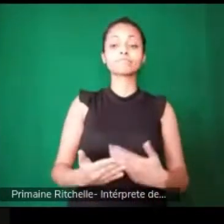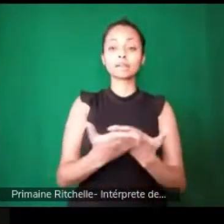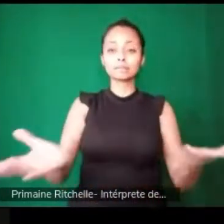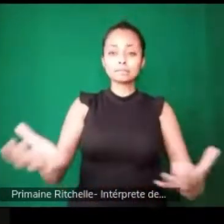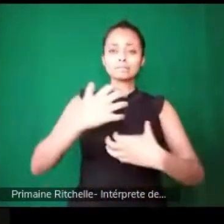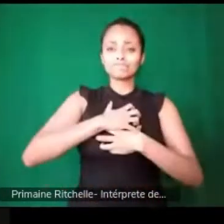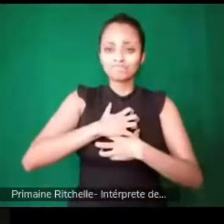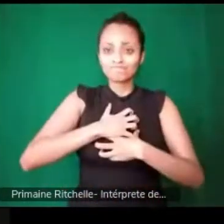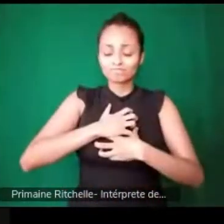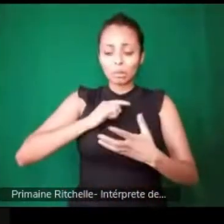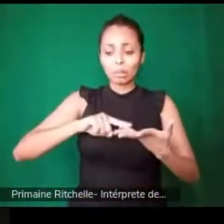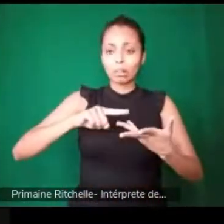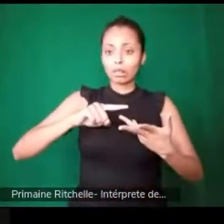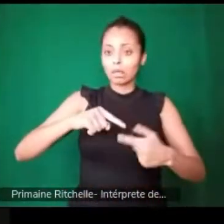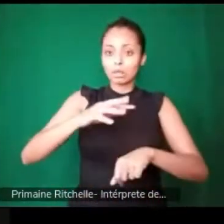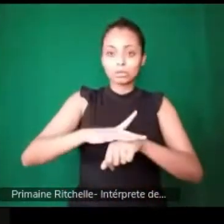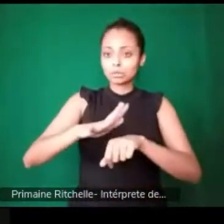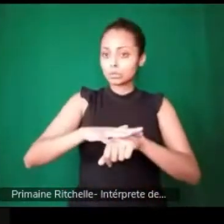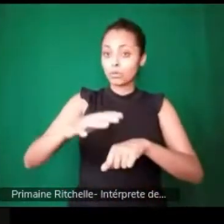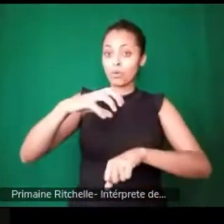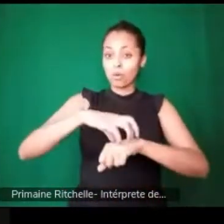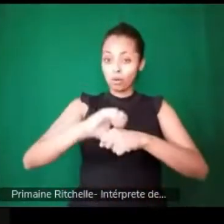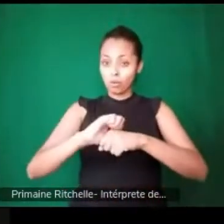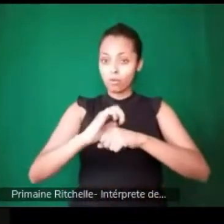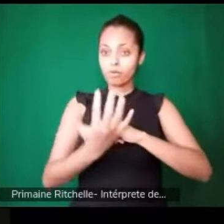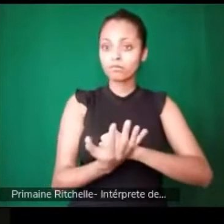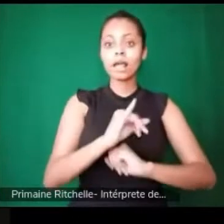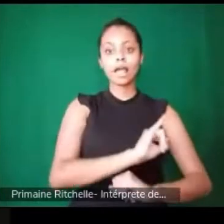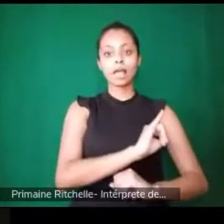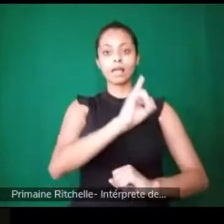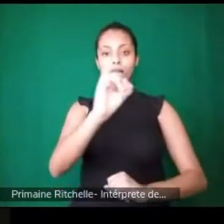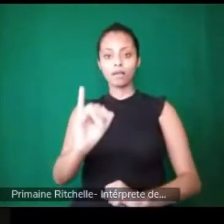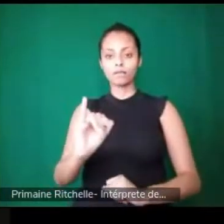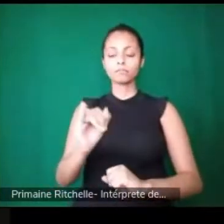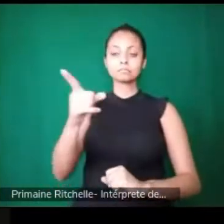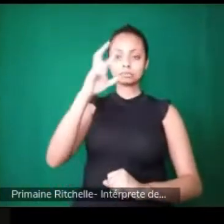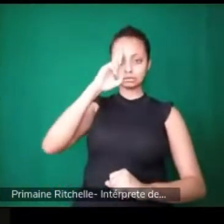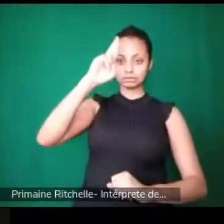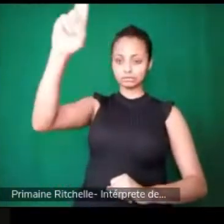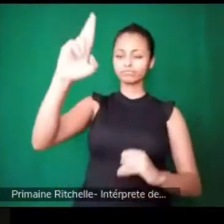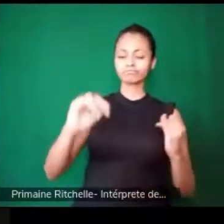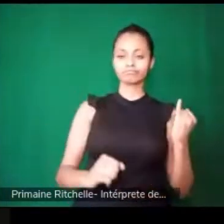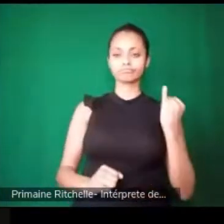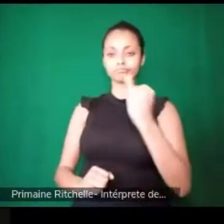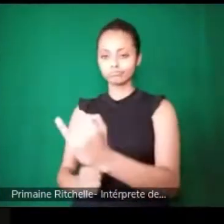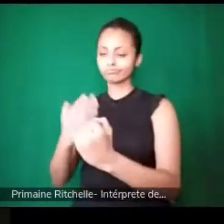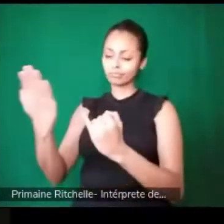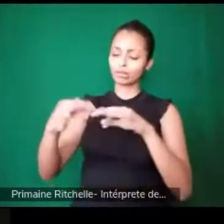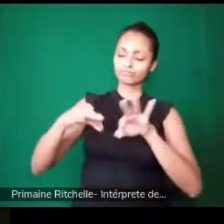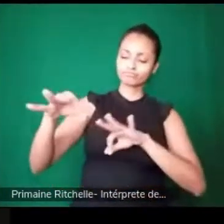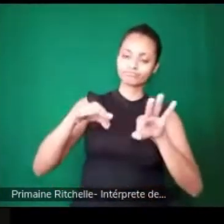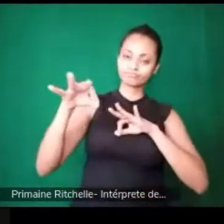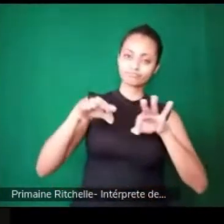né, relativos à Covid, né, sempre comunicar a chefia imediata, né, para que as providências sejam tomadas,